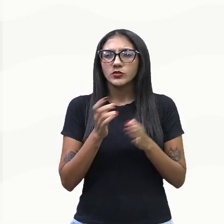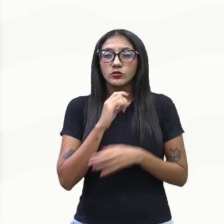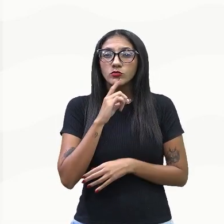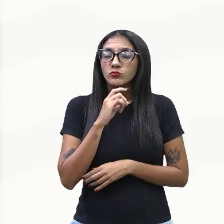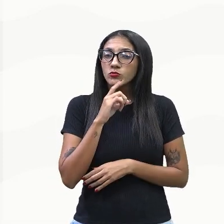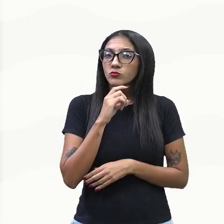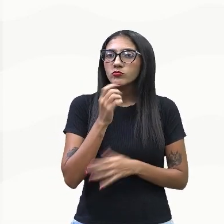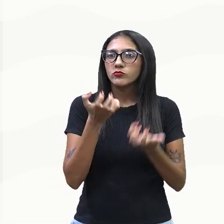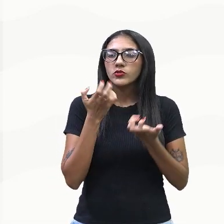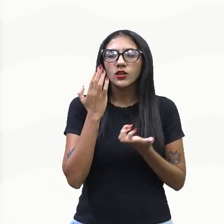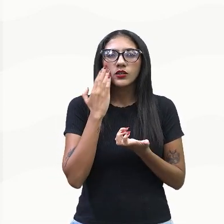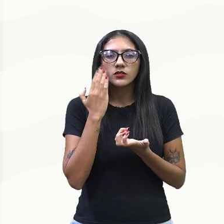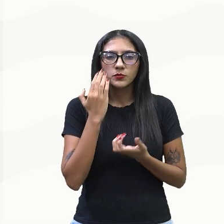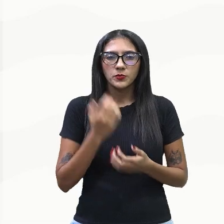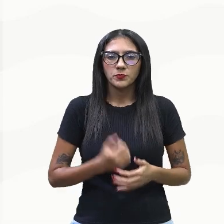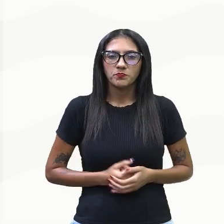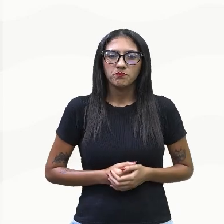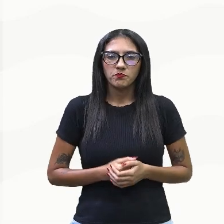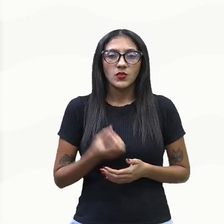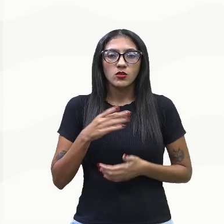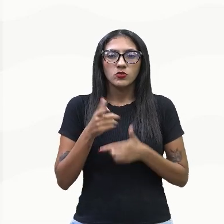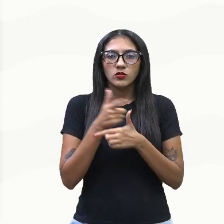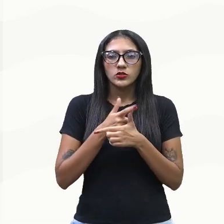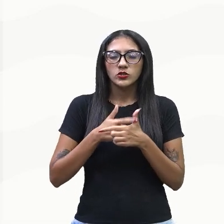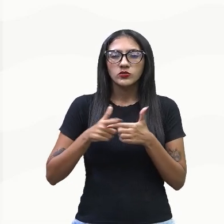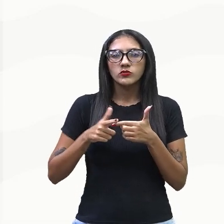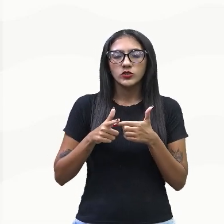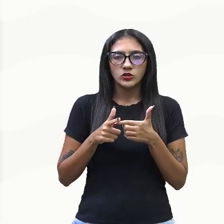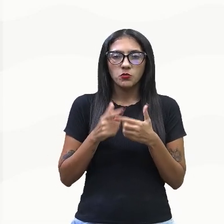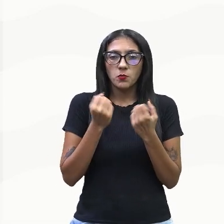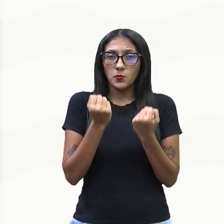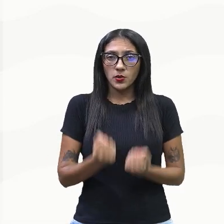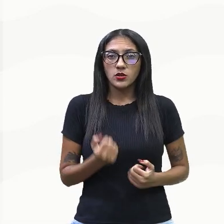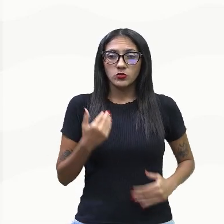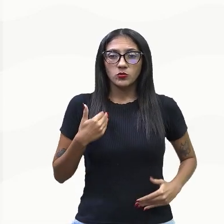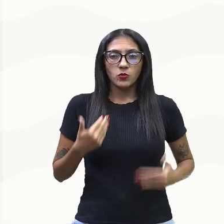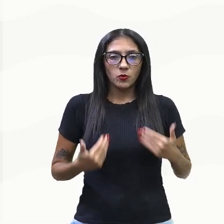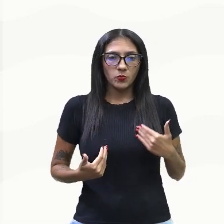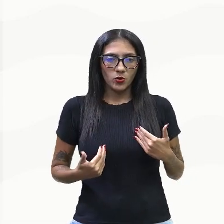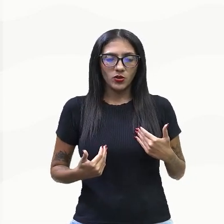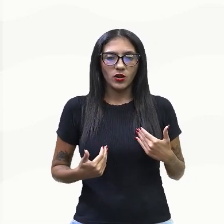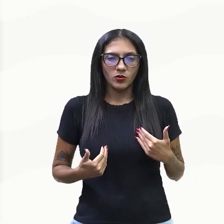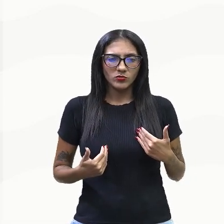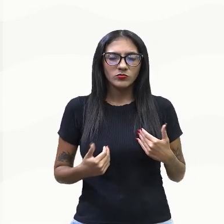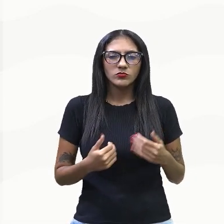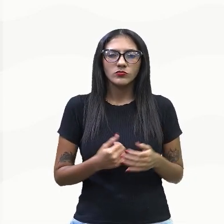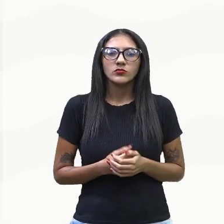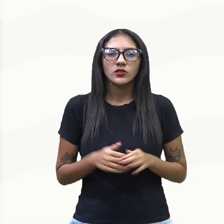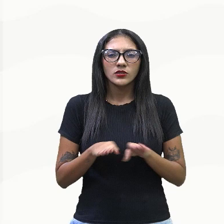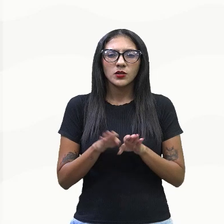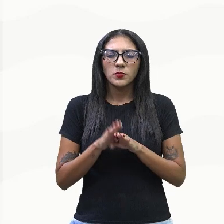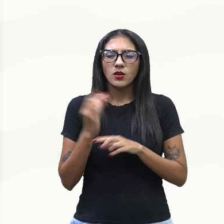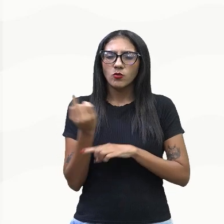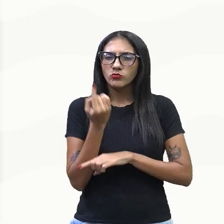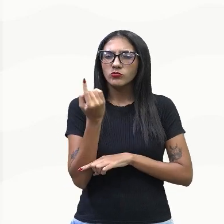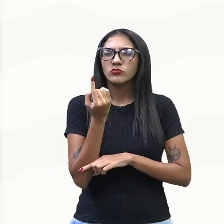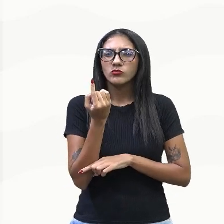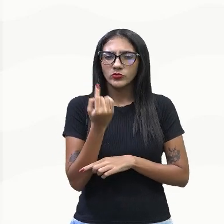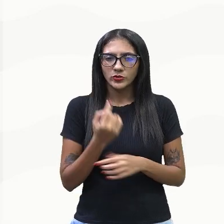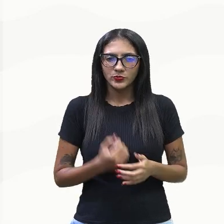vontade de aprender, né? Basta dividir o peso pela altura ao quadrado. Como que é mesmo?